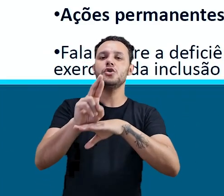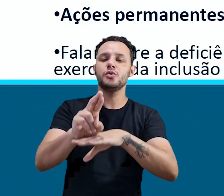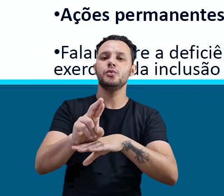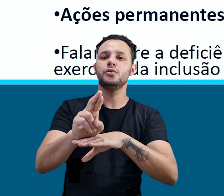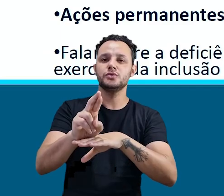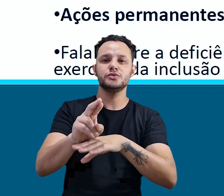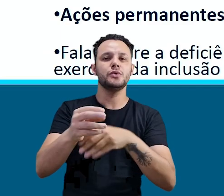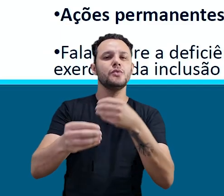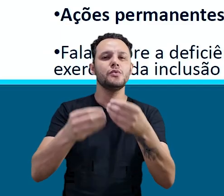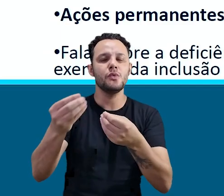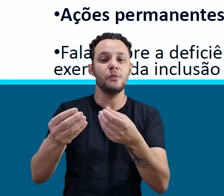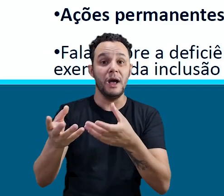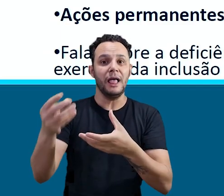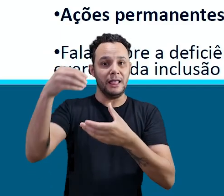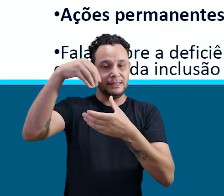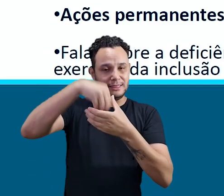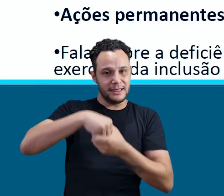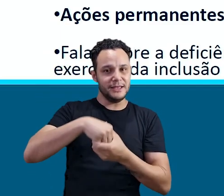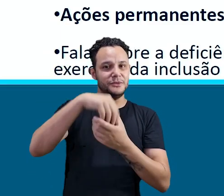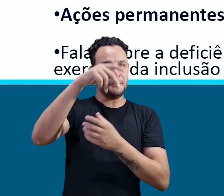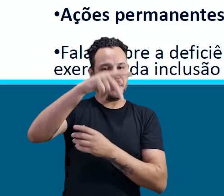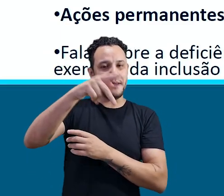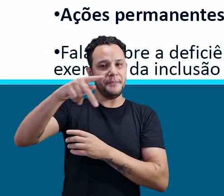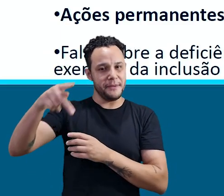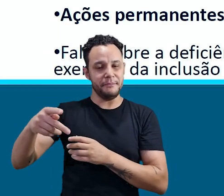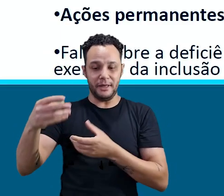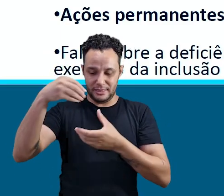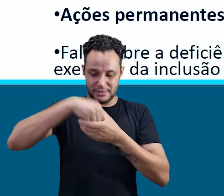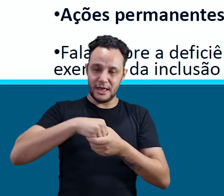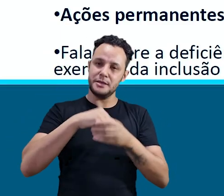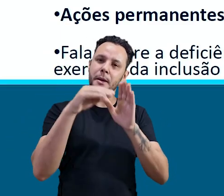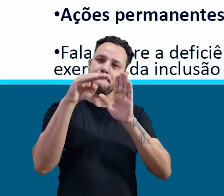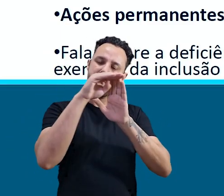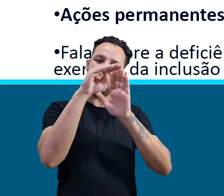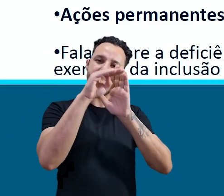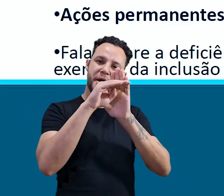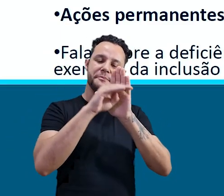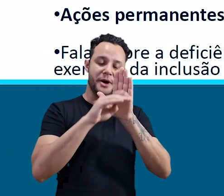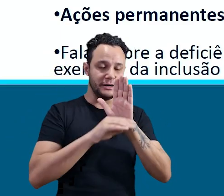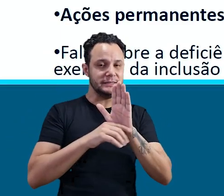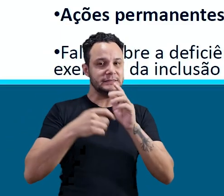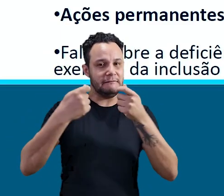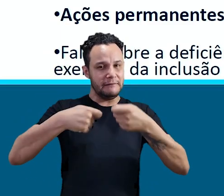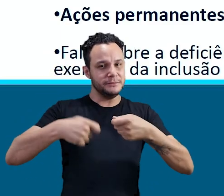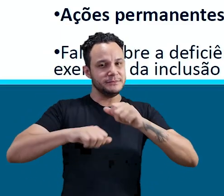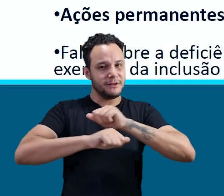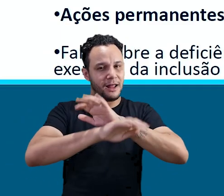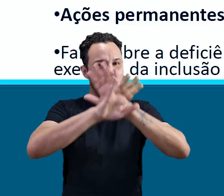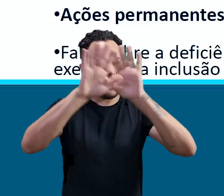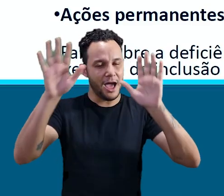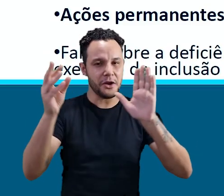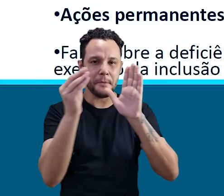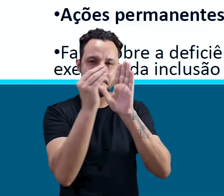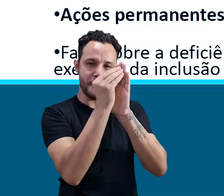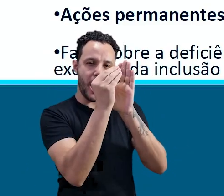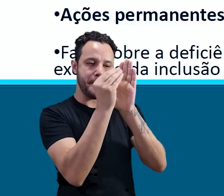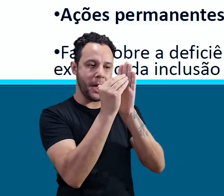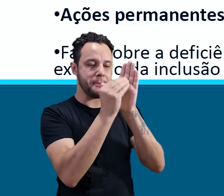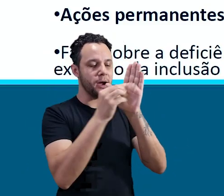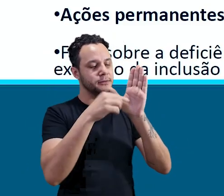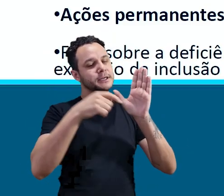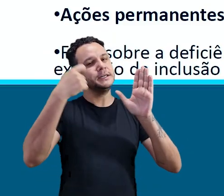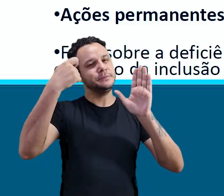sala de recursos no PPP, né, no Projeto Político Pedagógico da escola. A gente tem que garantir